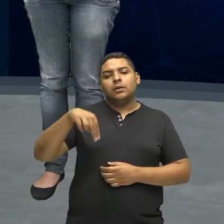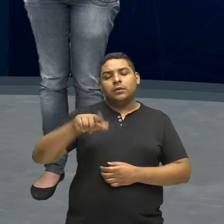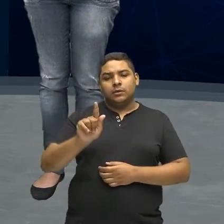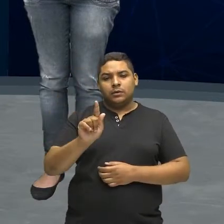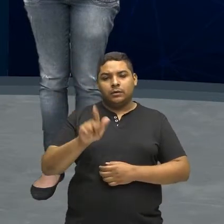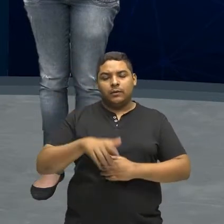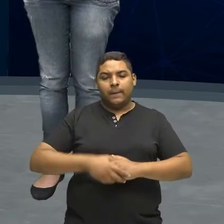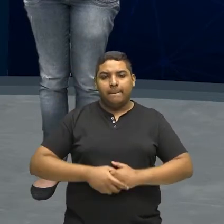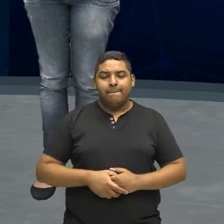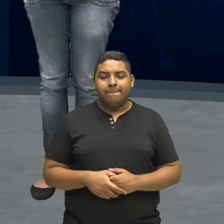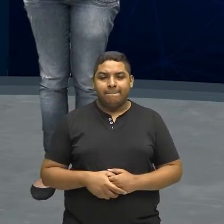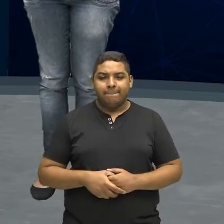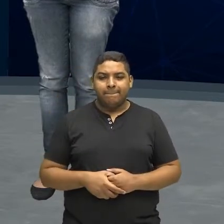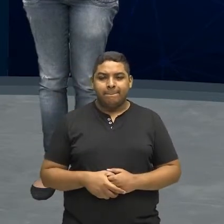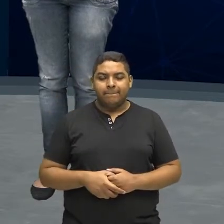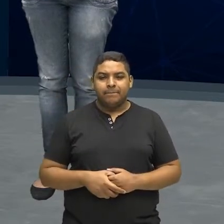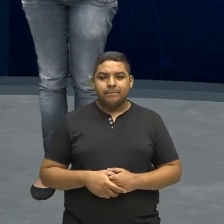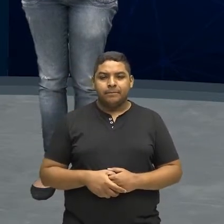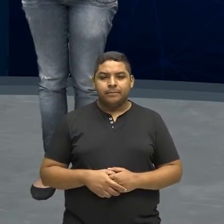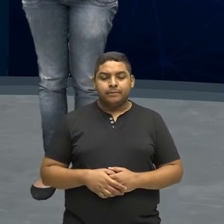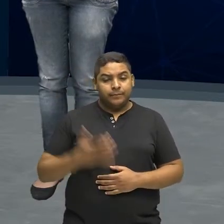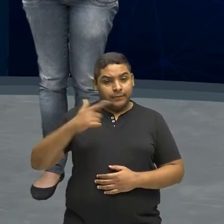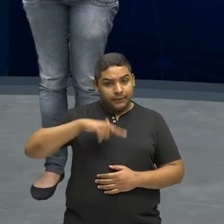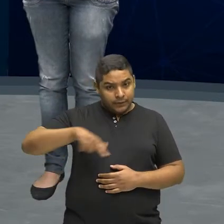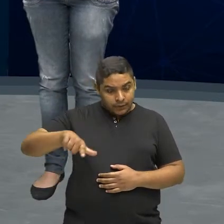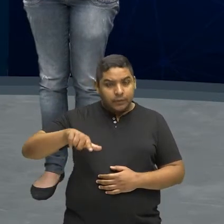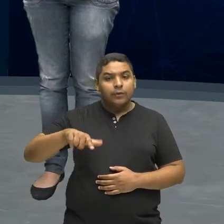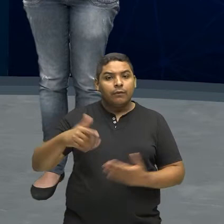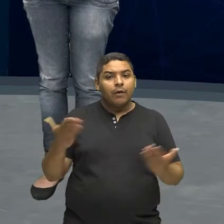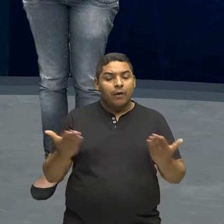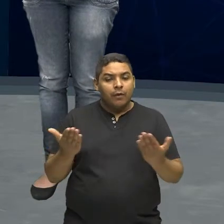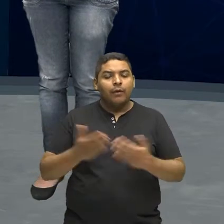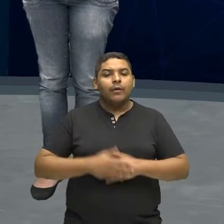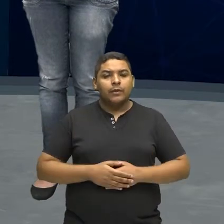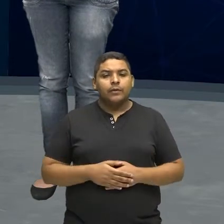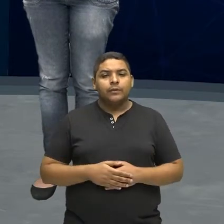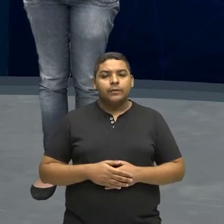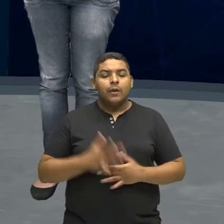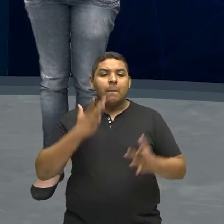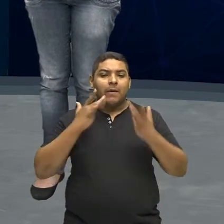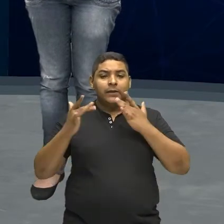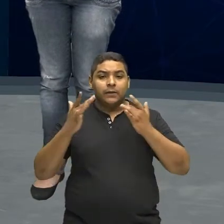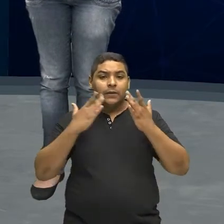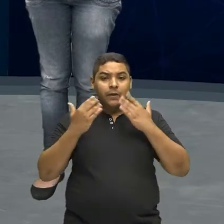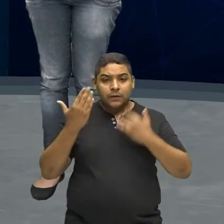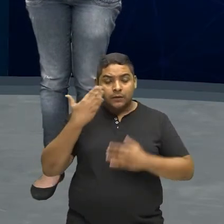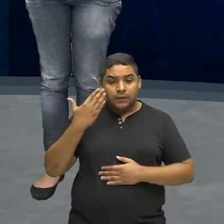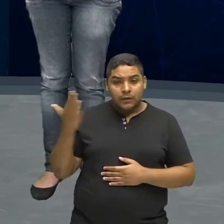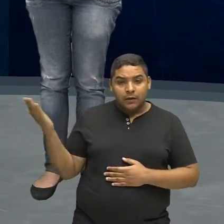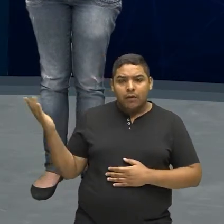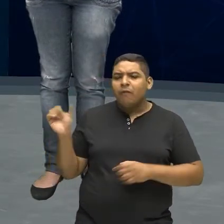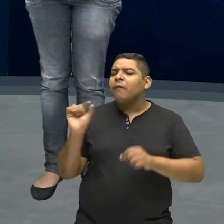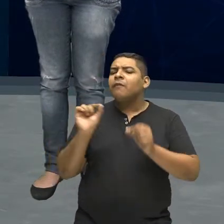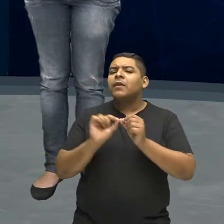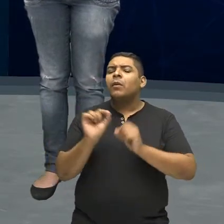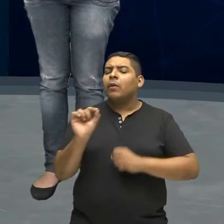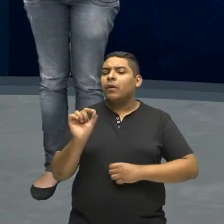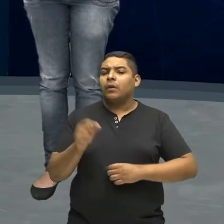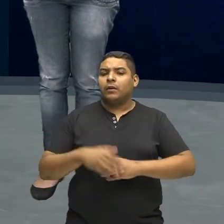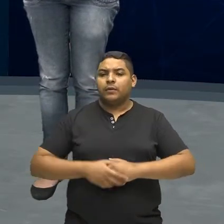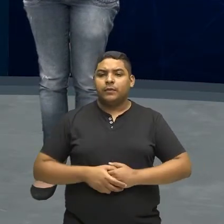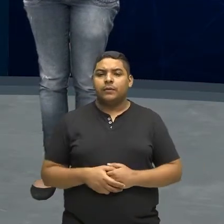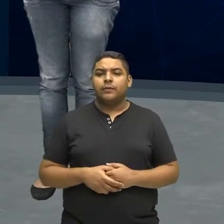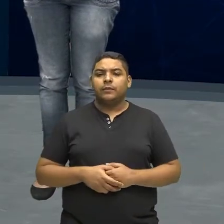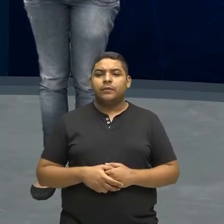bem? Então vamos só rever lá do começo aqui os nossos personagens, não é? O que ela está fazendo nesse momento? What is she doing?